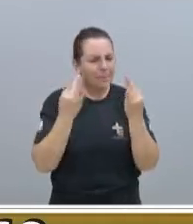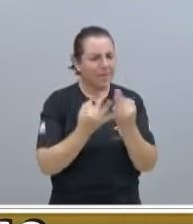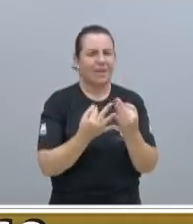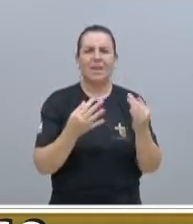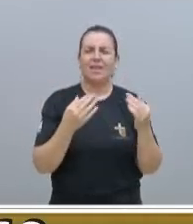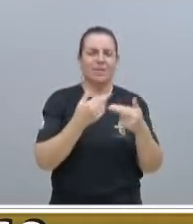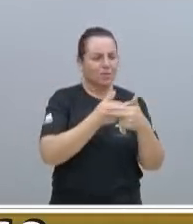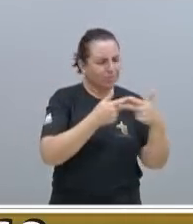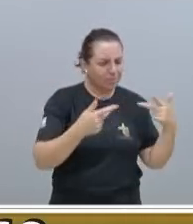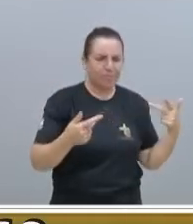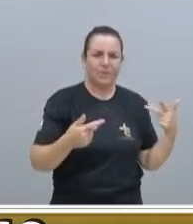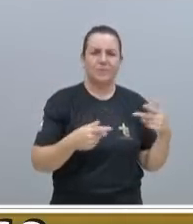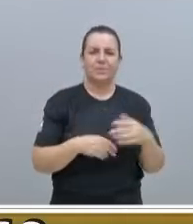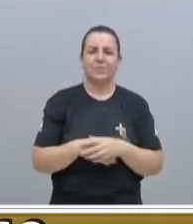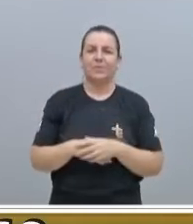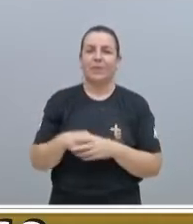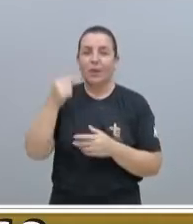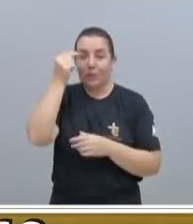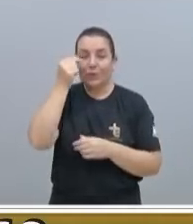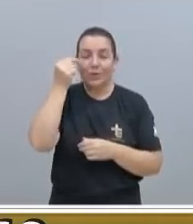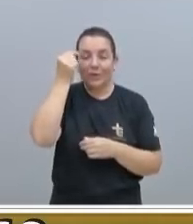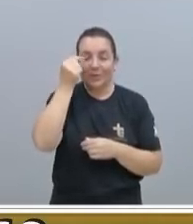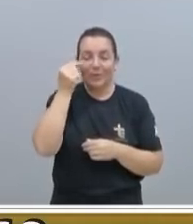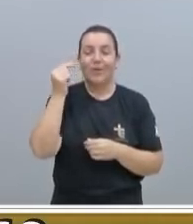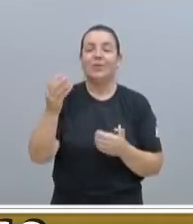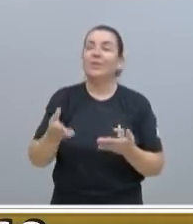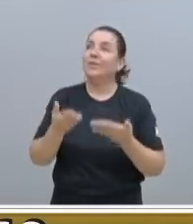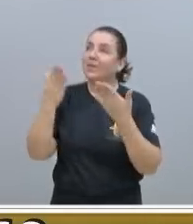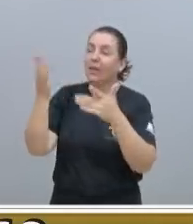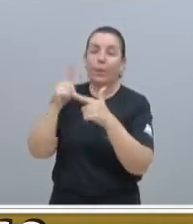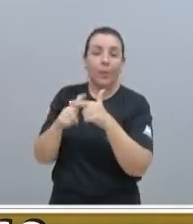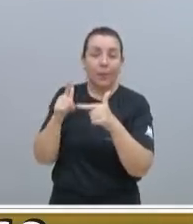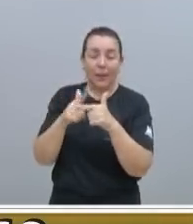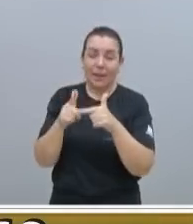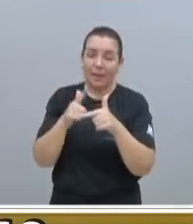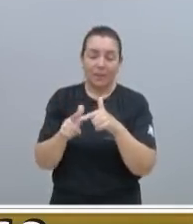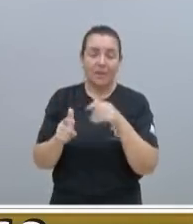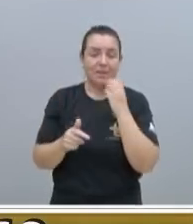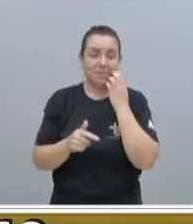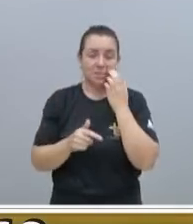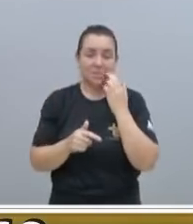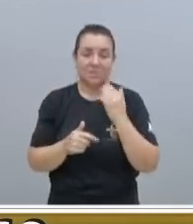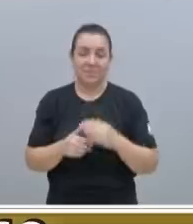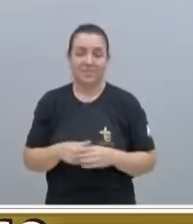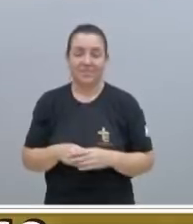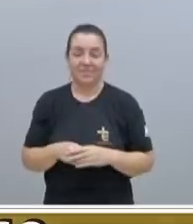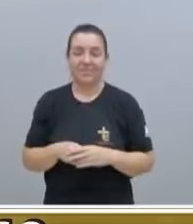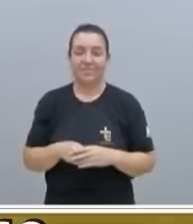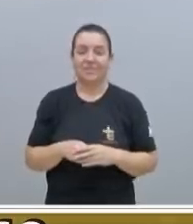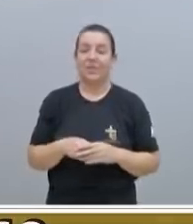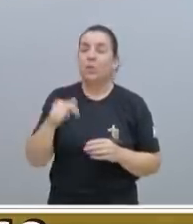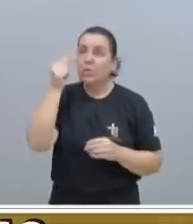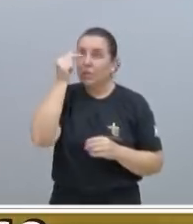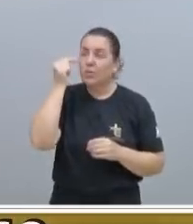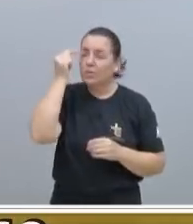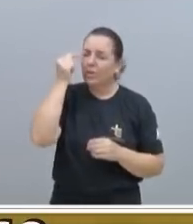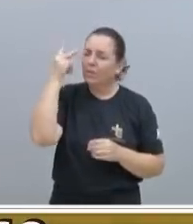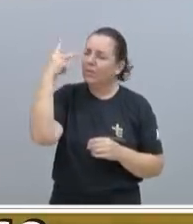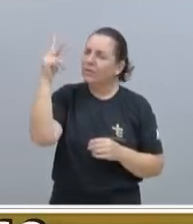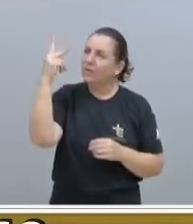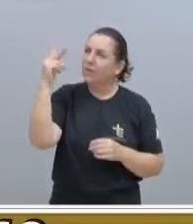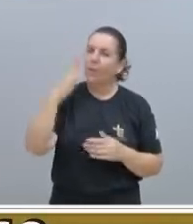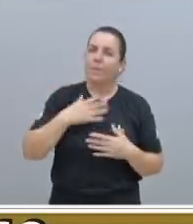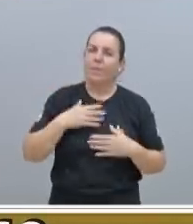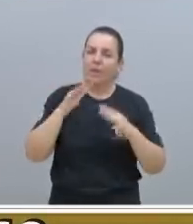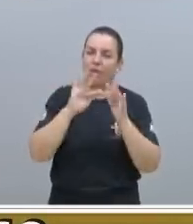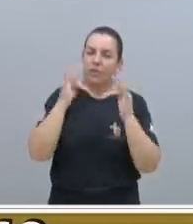na menina dos seus olhos eu coloco este problema na menina dos seus olhos minha